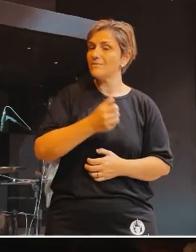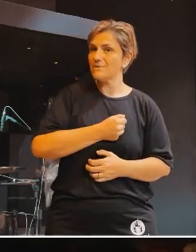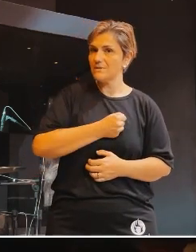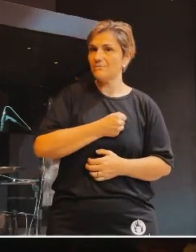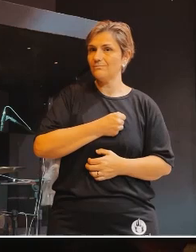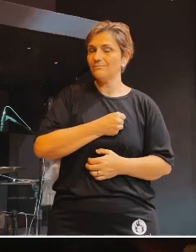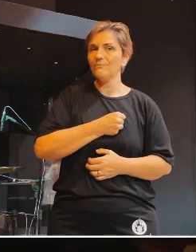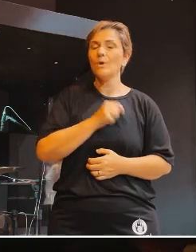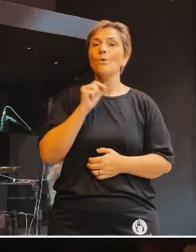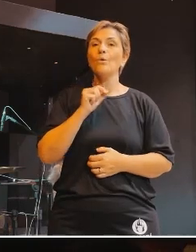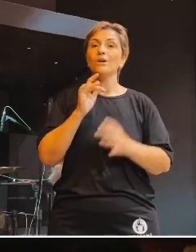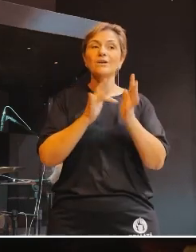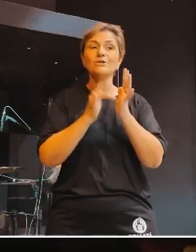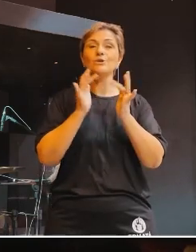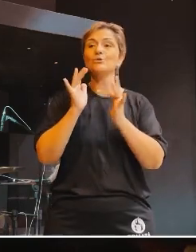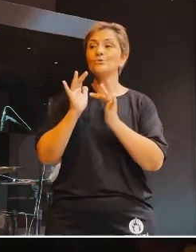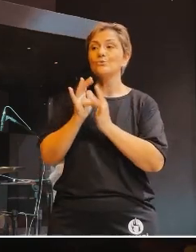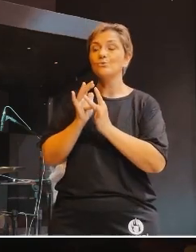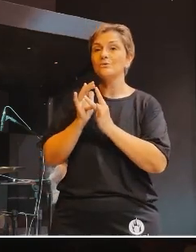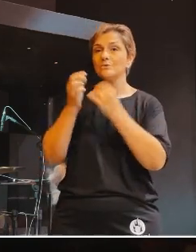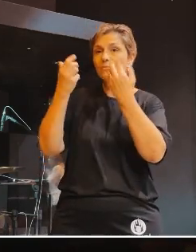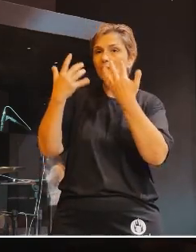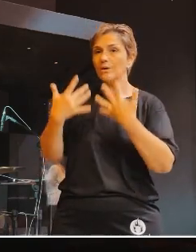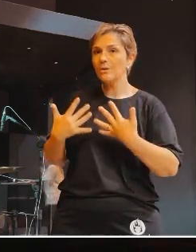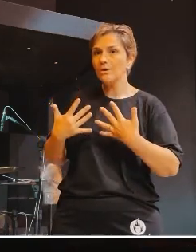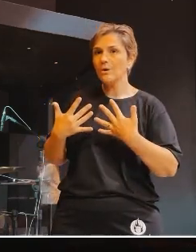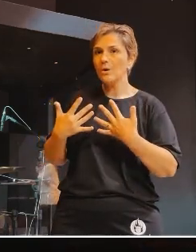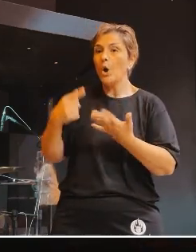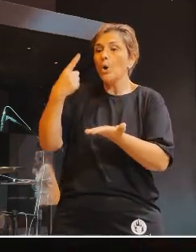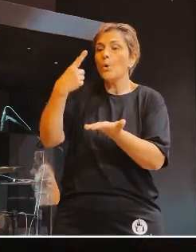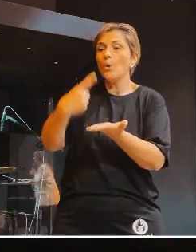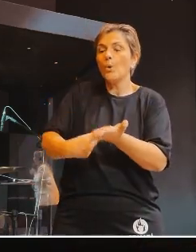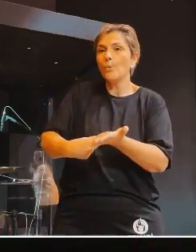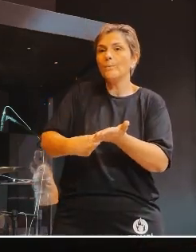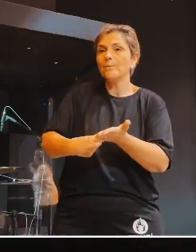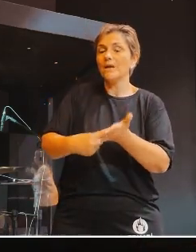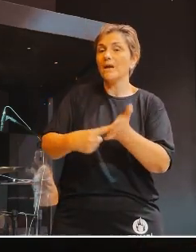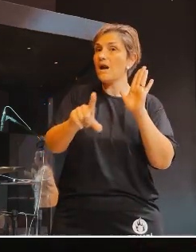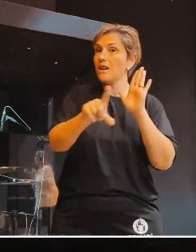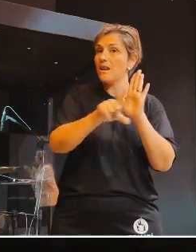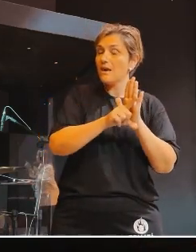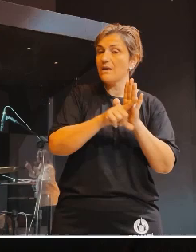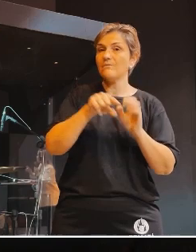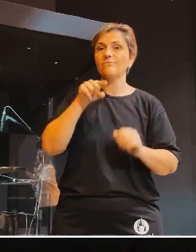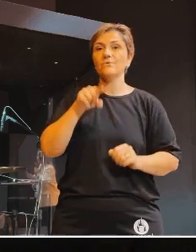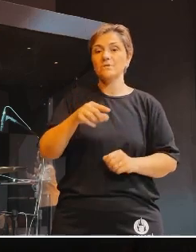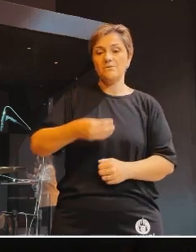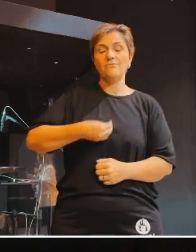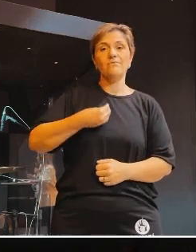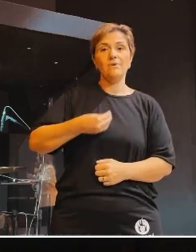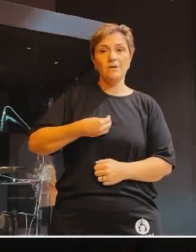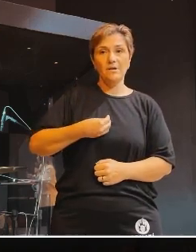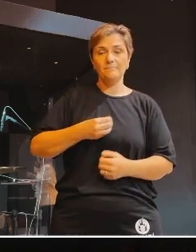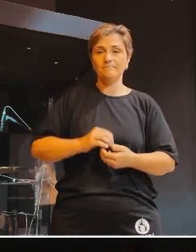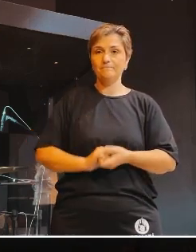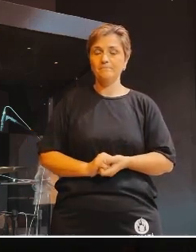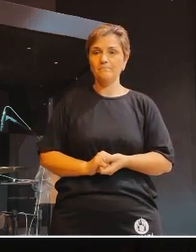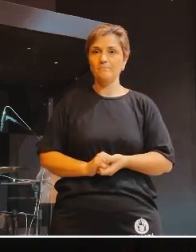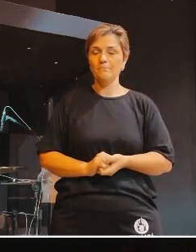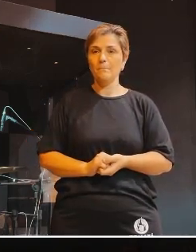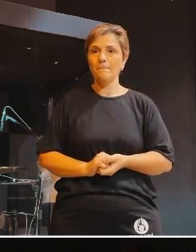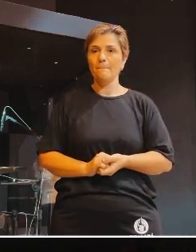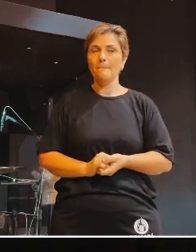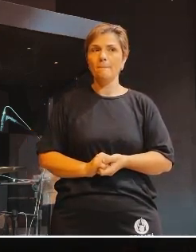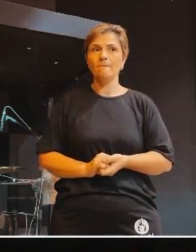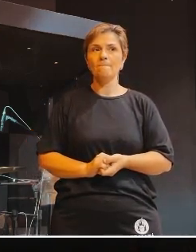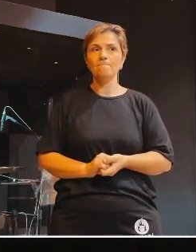Salvação. O que Jesus falou? Cumpre a lei e você viverá. Mas ele queria viver ou